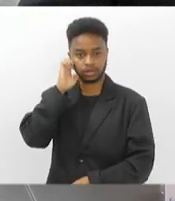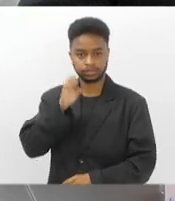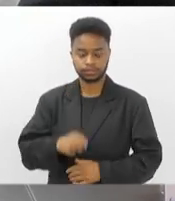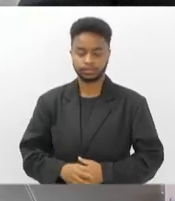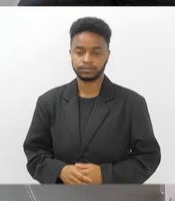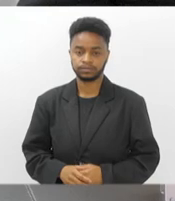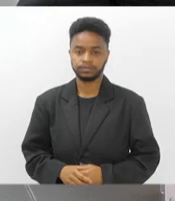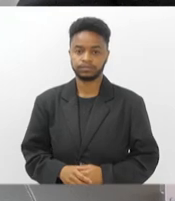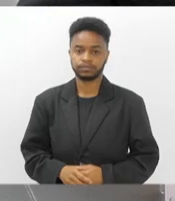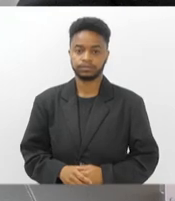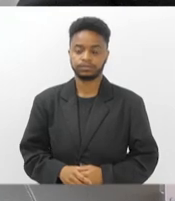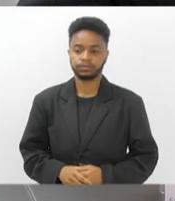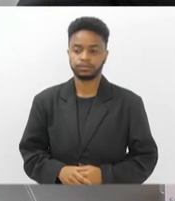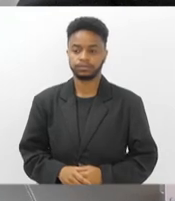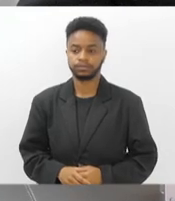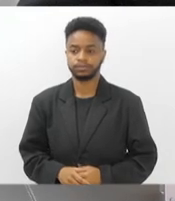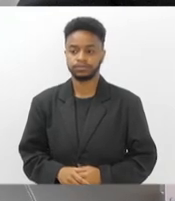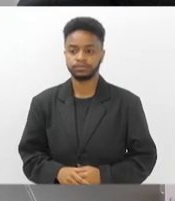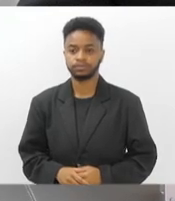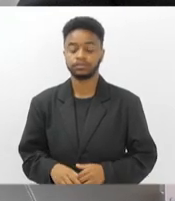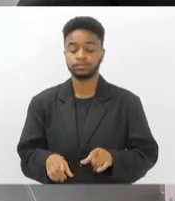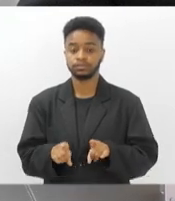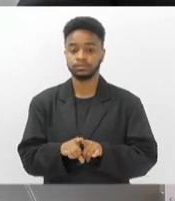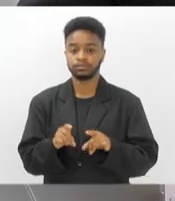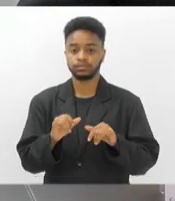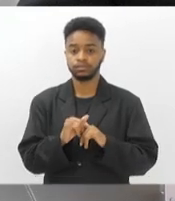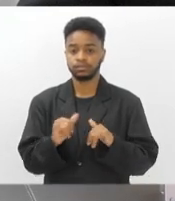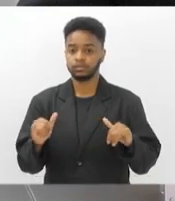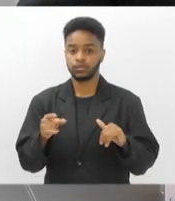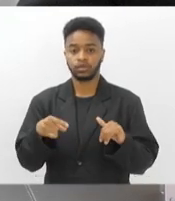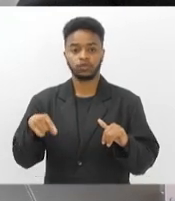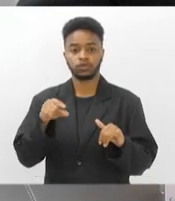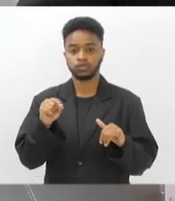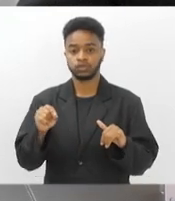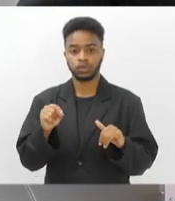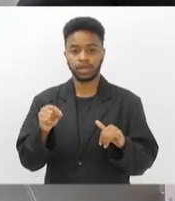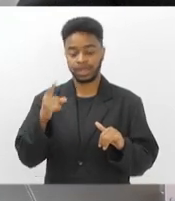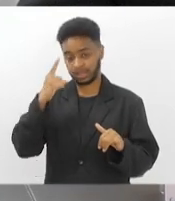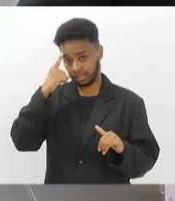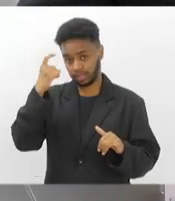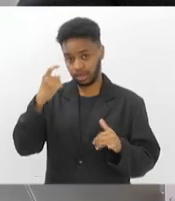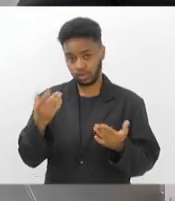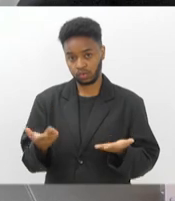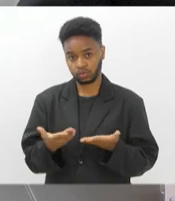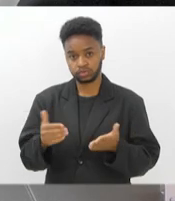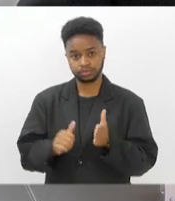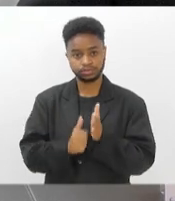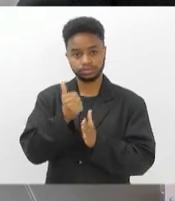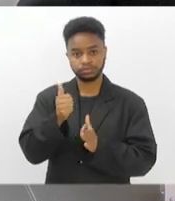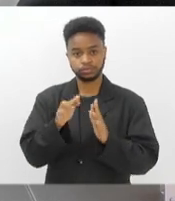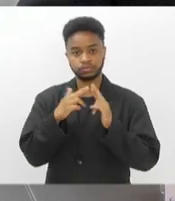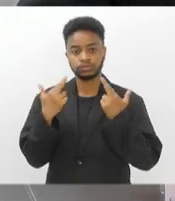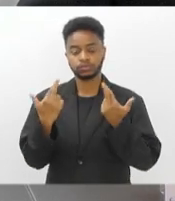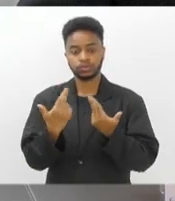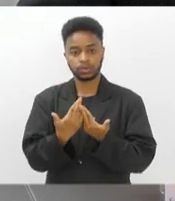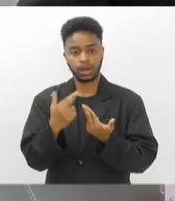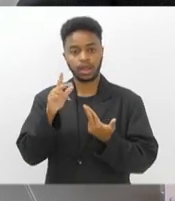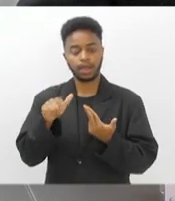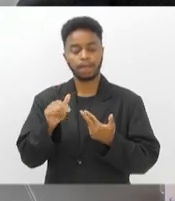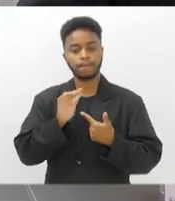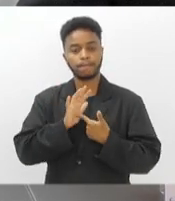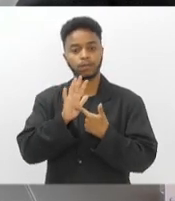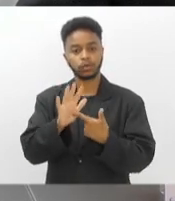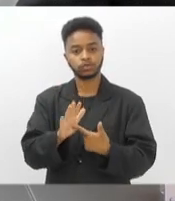que eh a ideia deste primeiro encontro dessa primeira reunião ordinária É apresentar